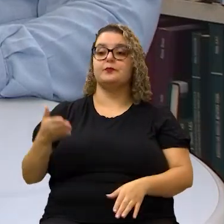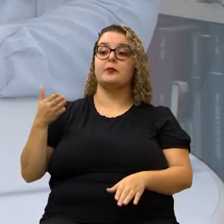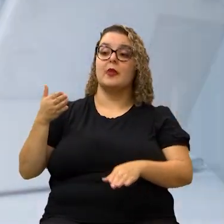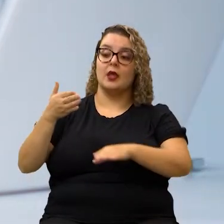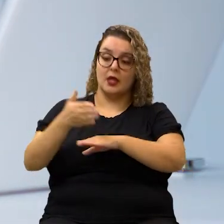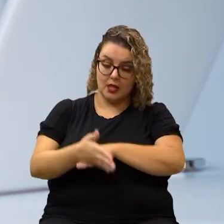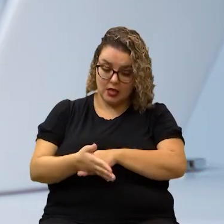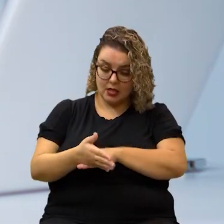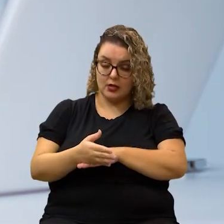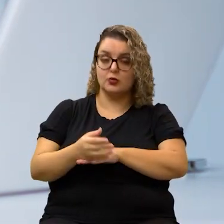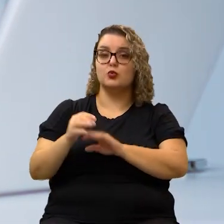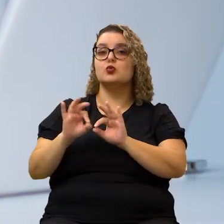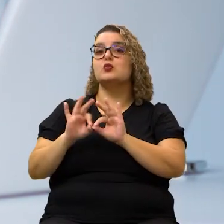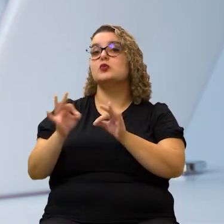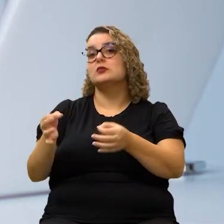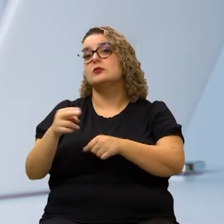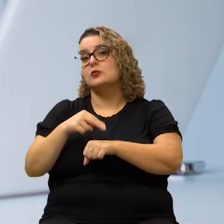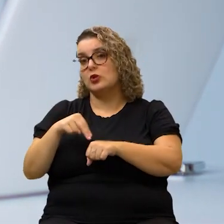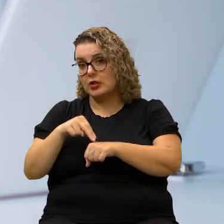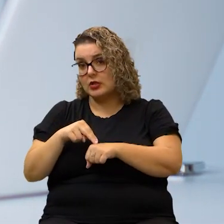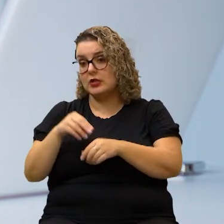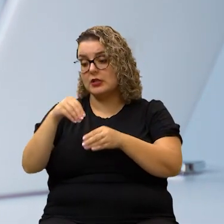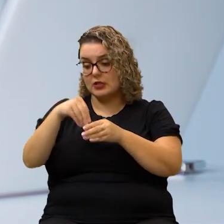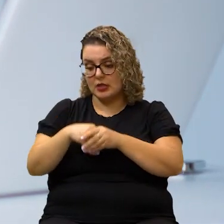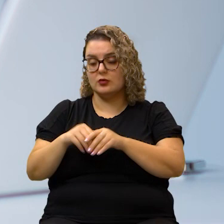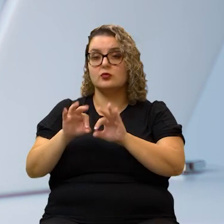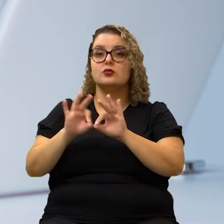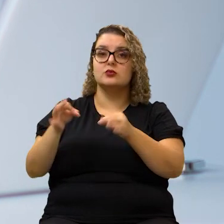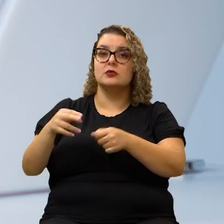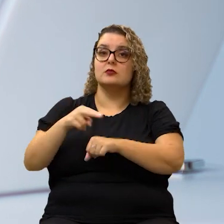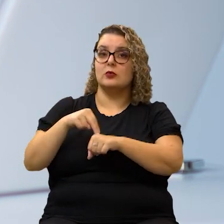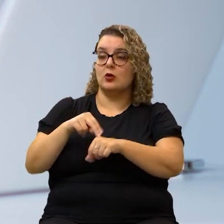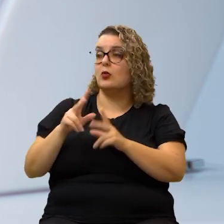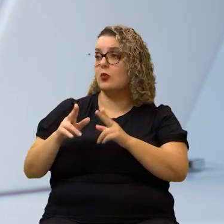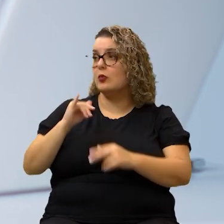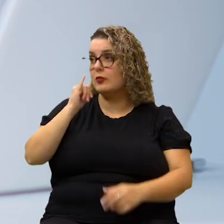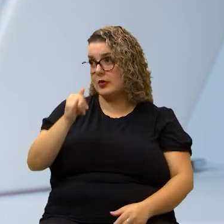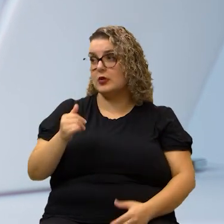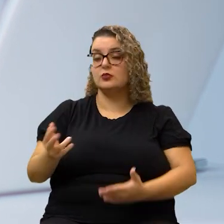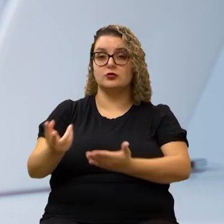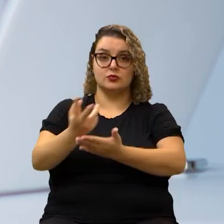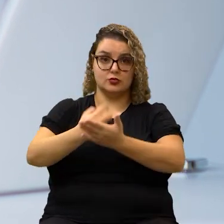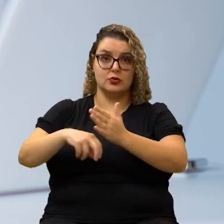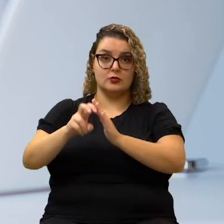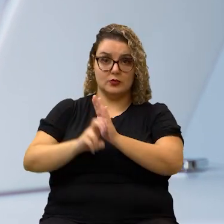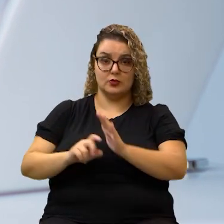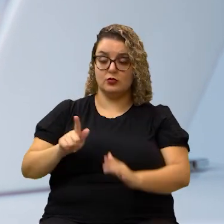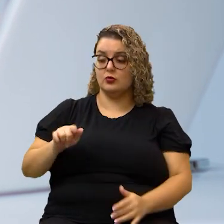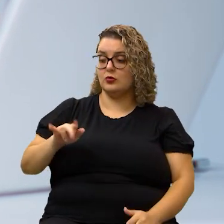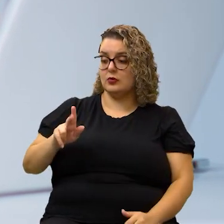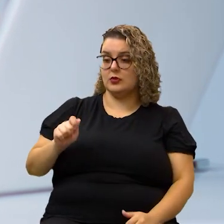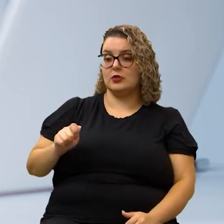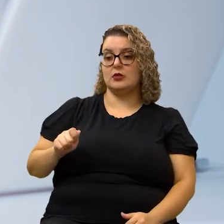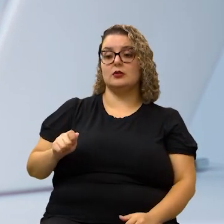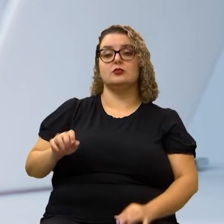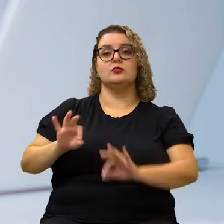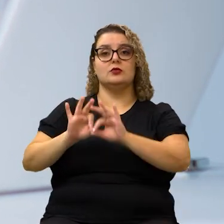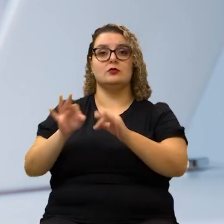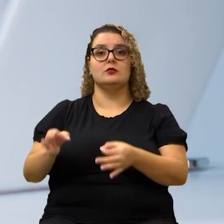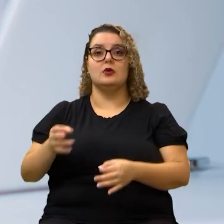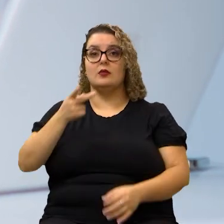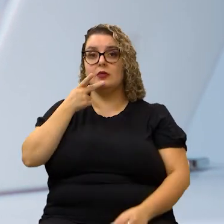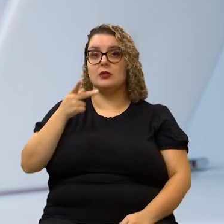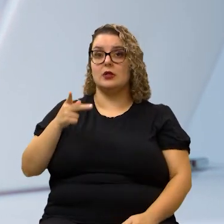entra no regime do Simples Nacional, dentro do Simples Nacional, quando eu comentei dos tributos que fazem parte da guia do Simples, eu falei lá da